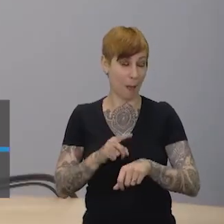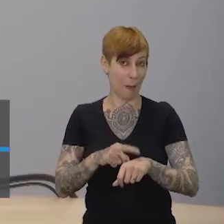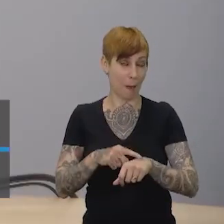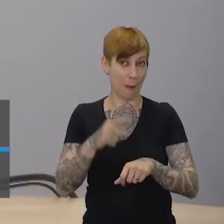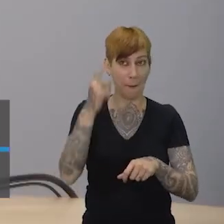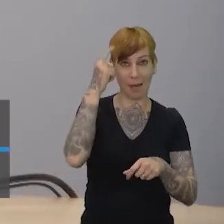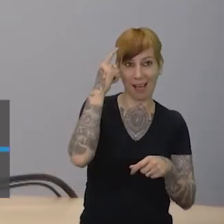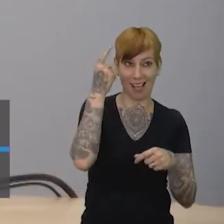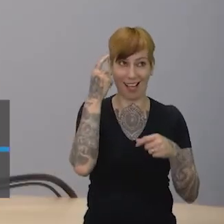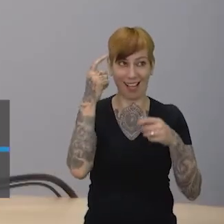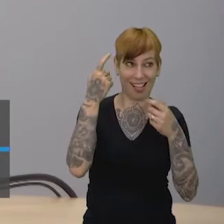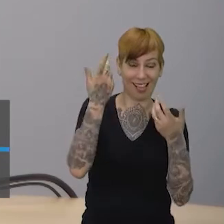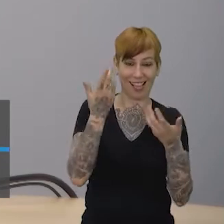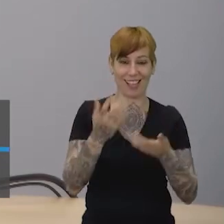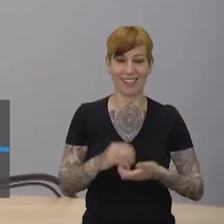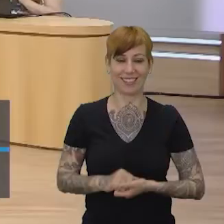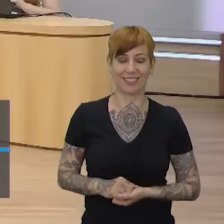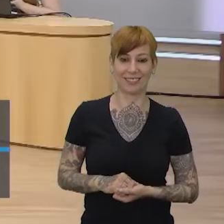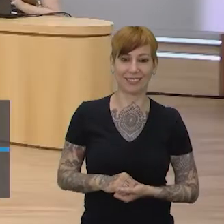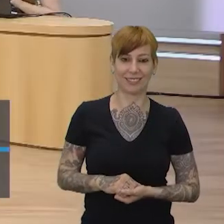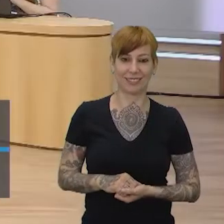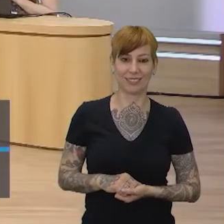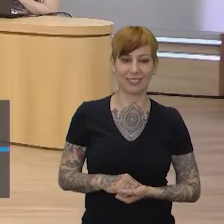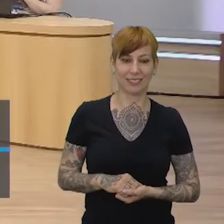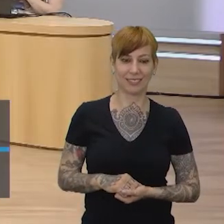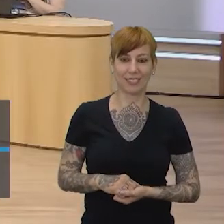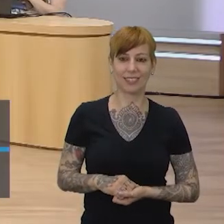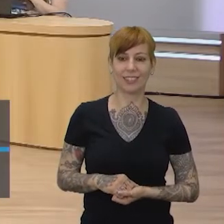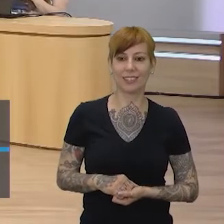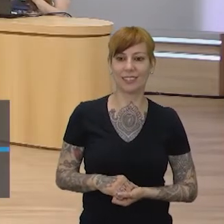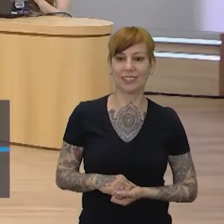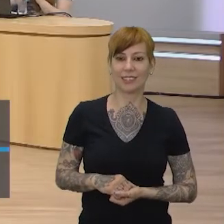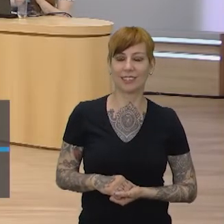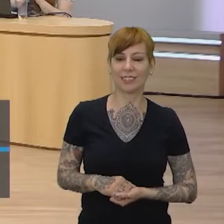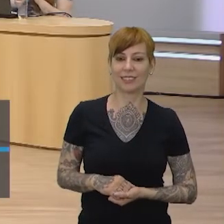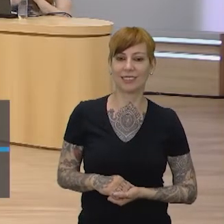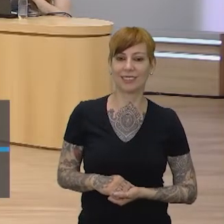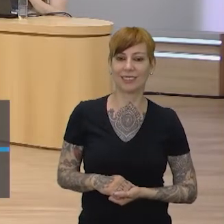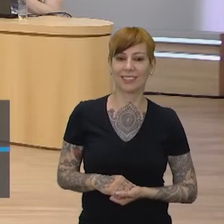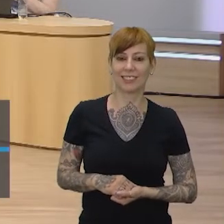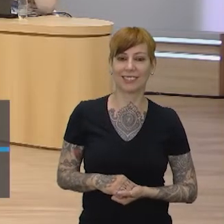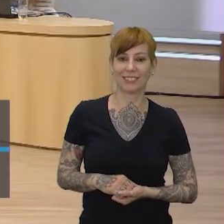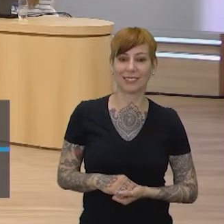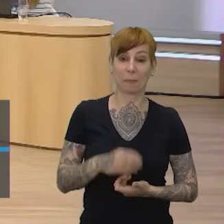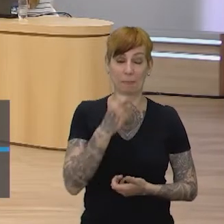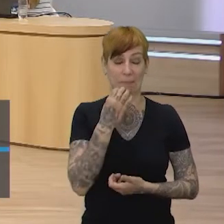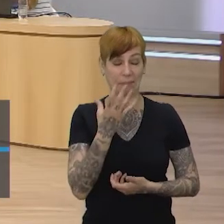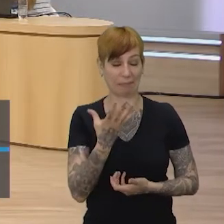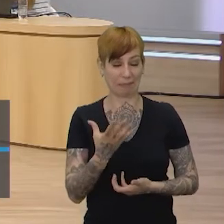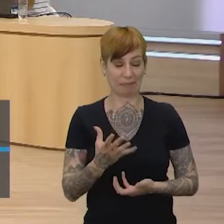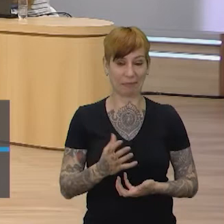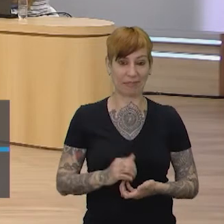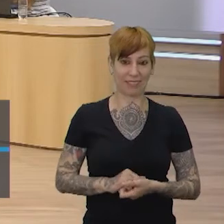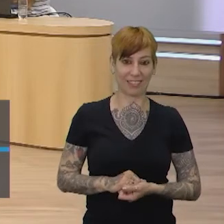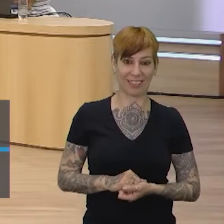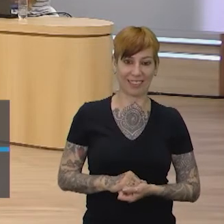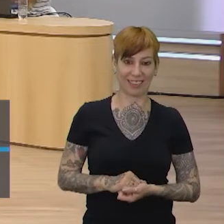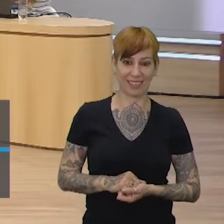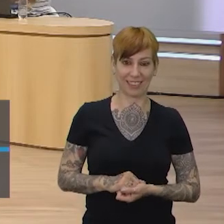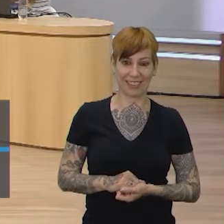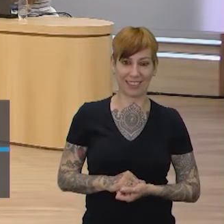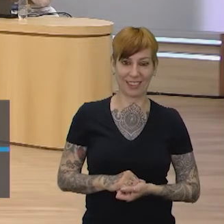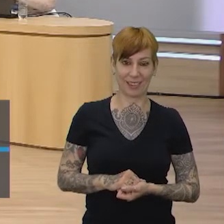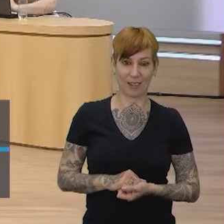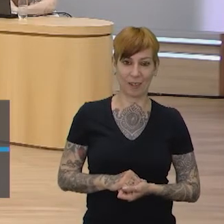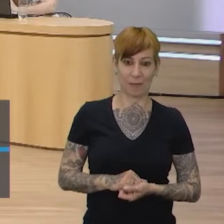É cabeção. Então venha, meu amigo. Muito bem, Mafezinha. Estou aqui chegando.